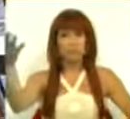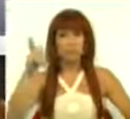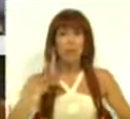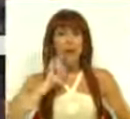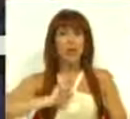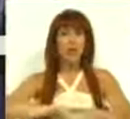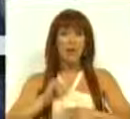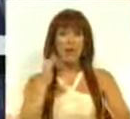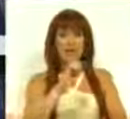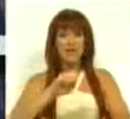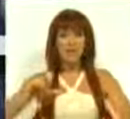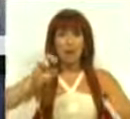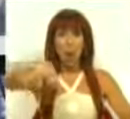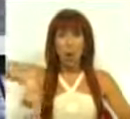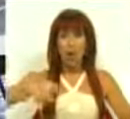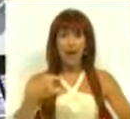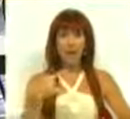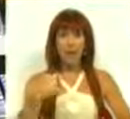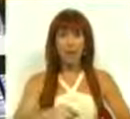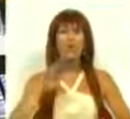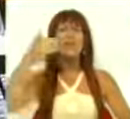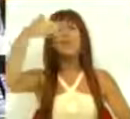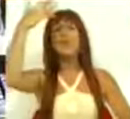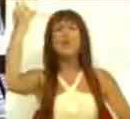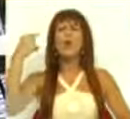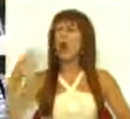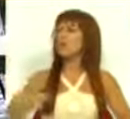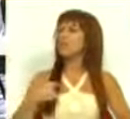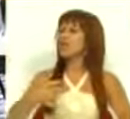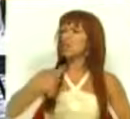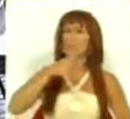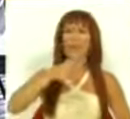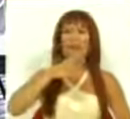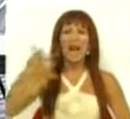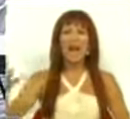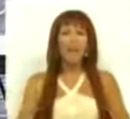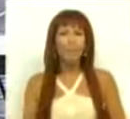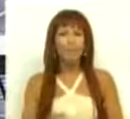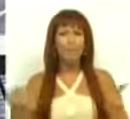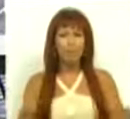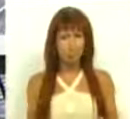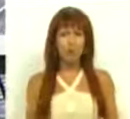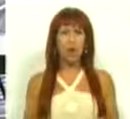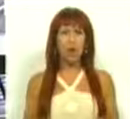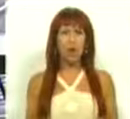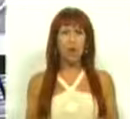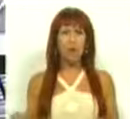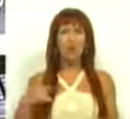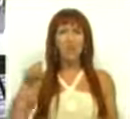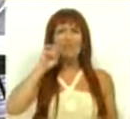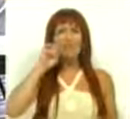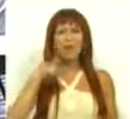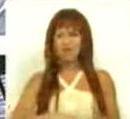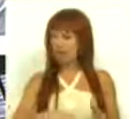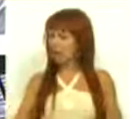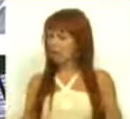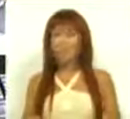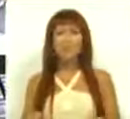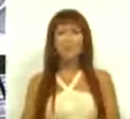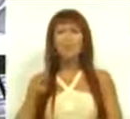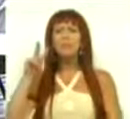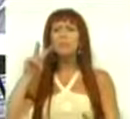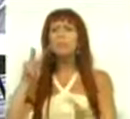a deputada Isabel Oneto que um dia teremos que explicar porque é que defendemos reformas que